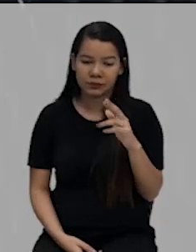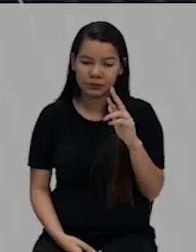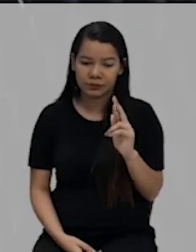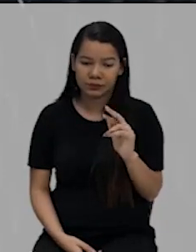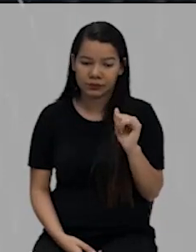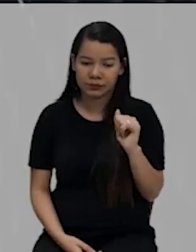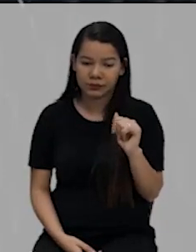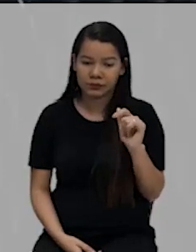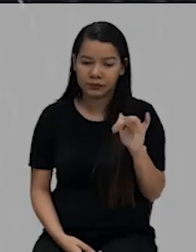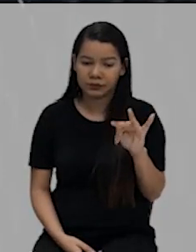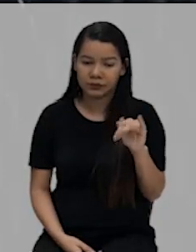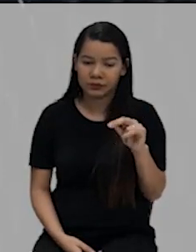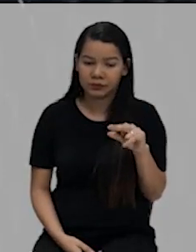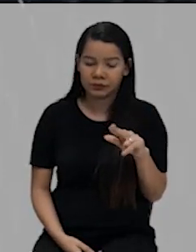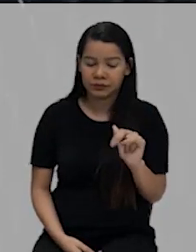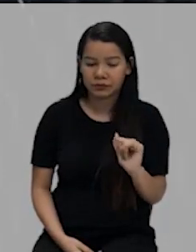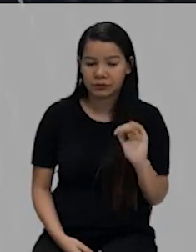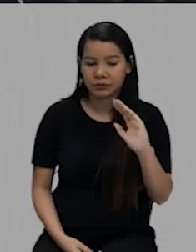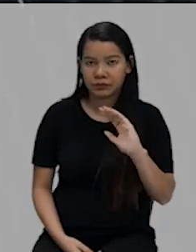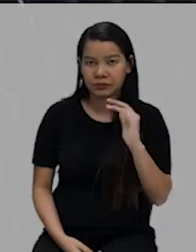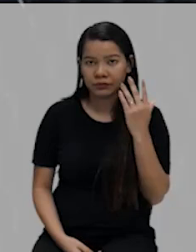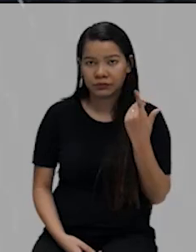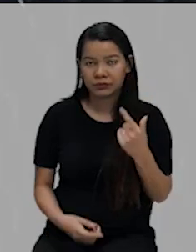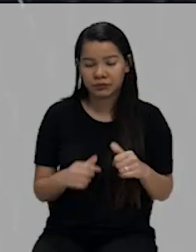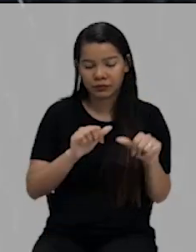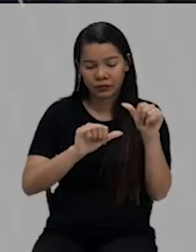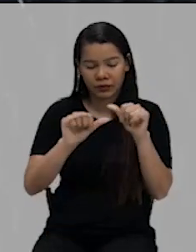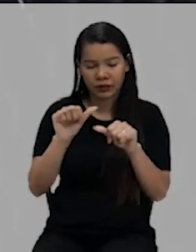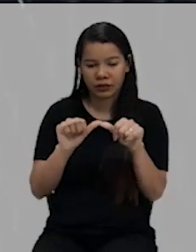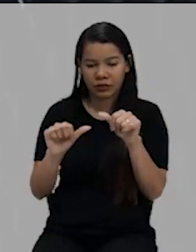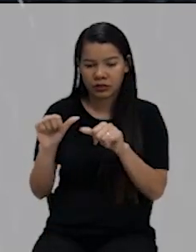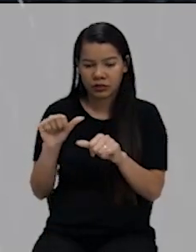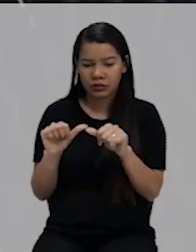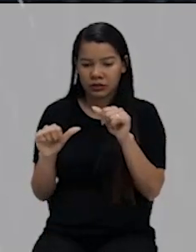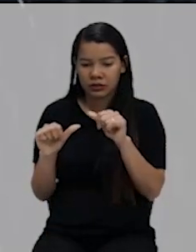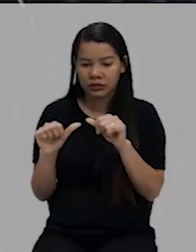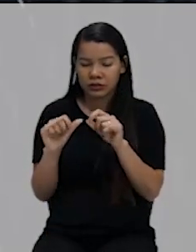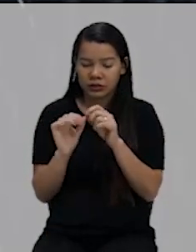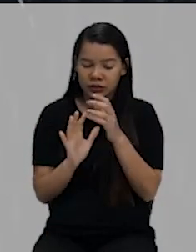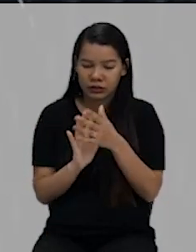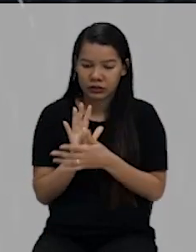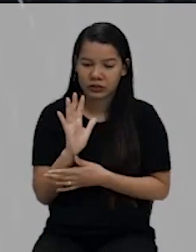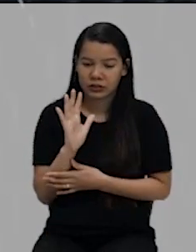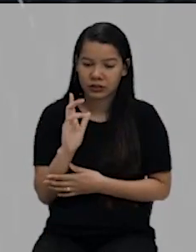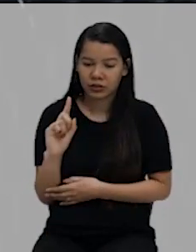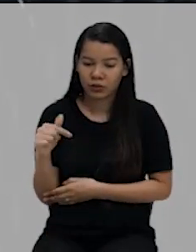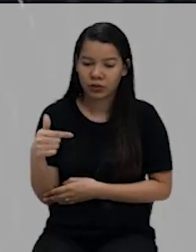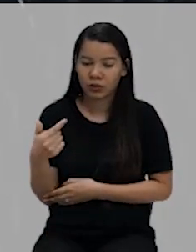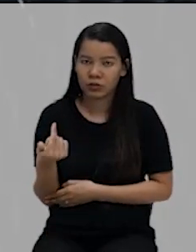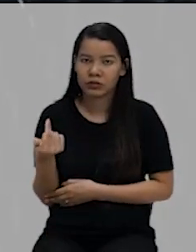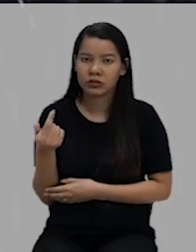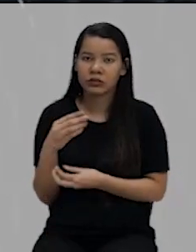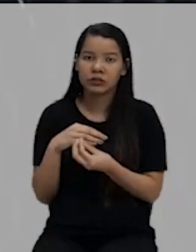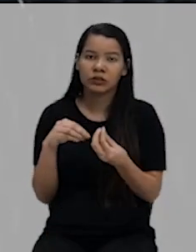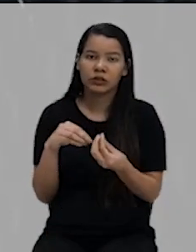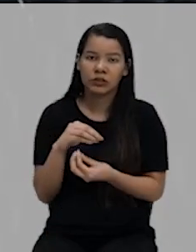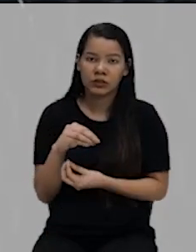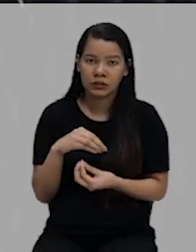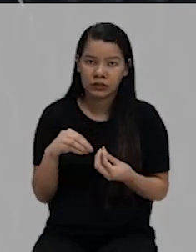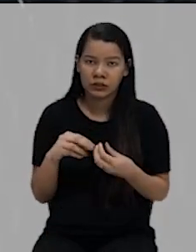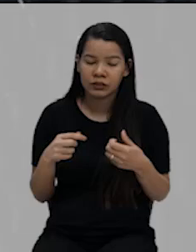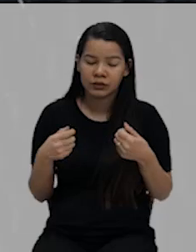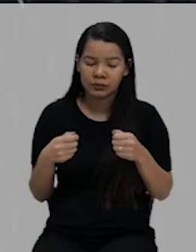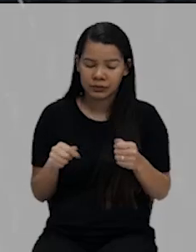uma transformação, onde a parafina gerou outras substâncias. Aí eu posso dizer